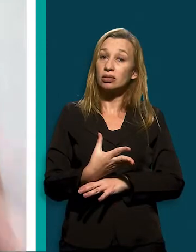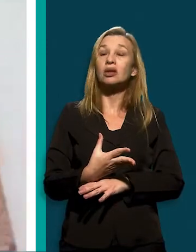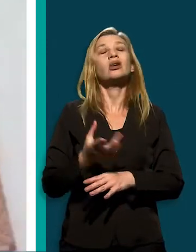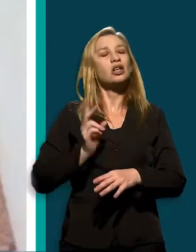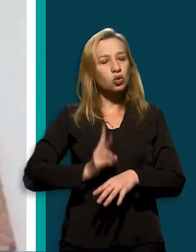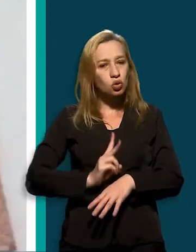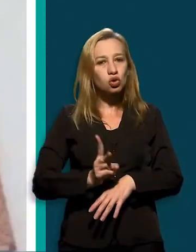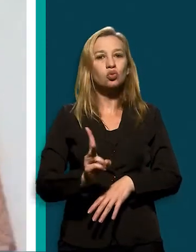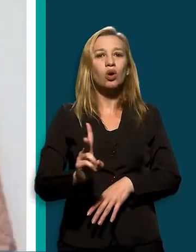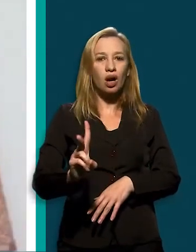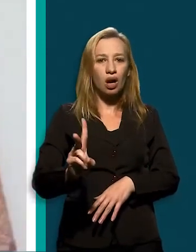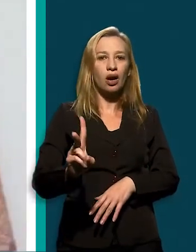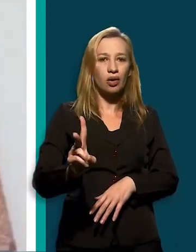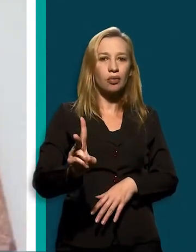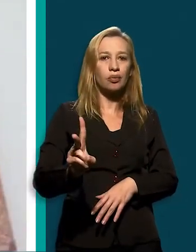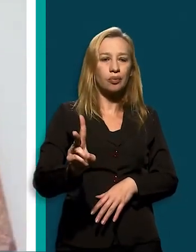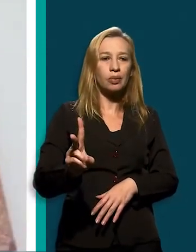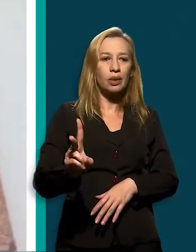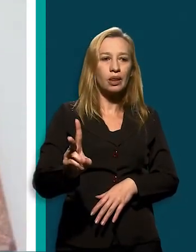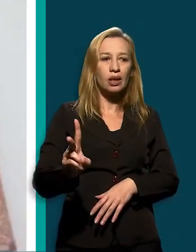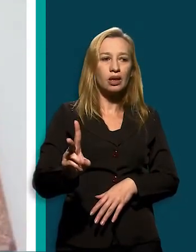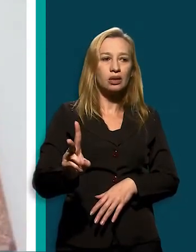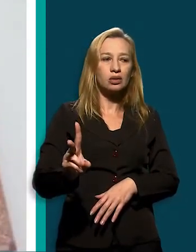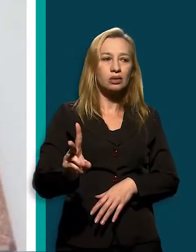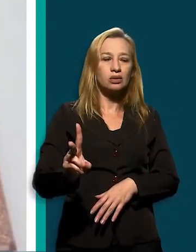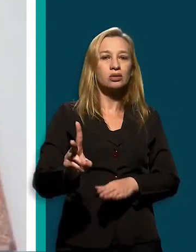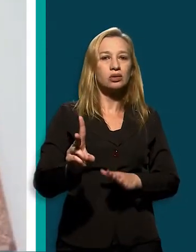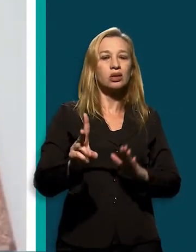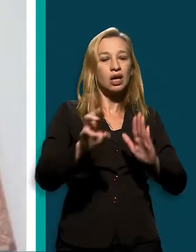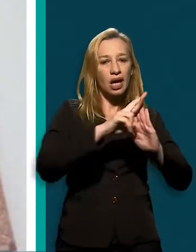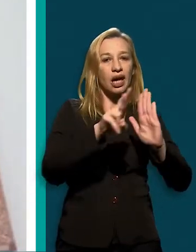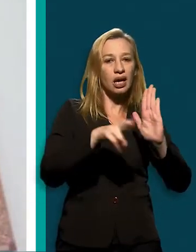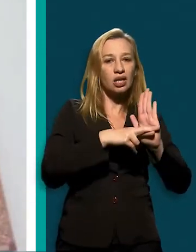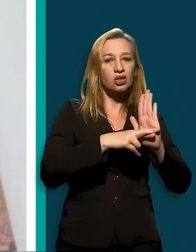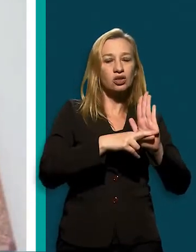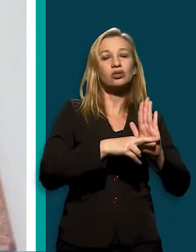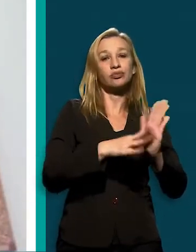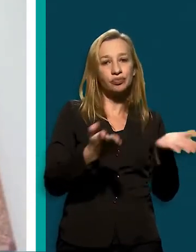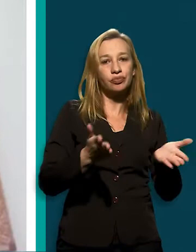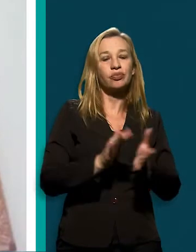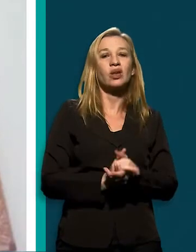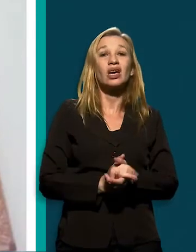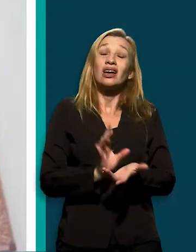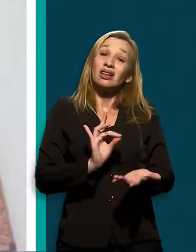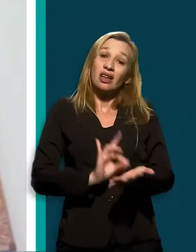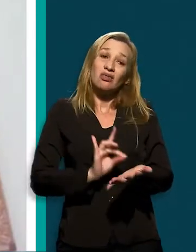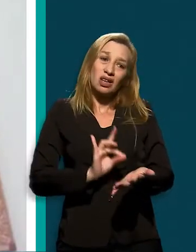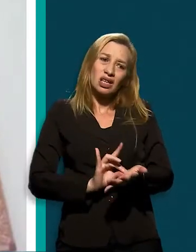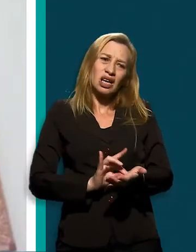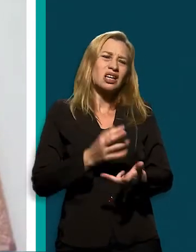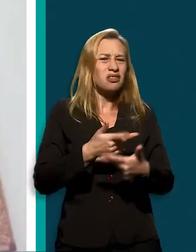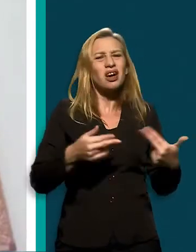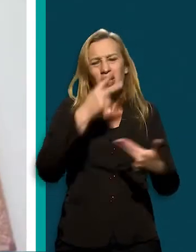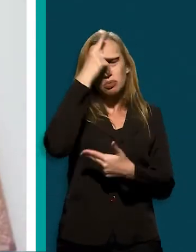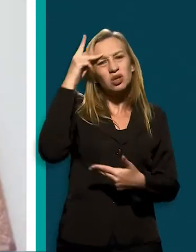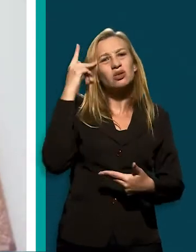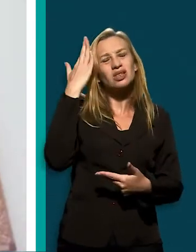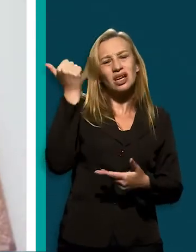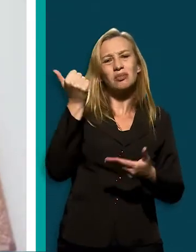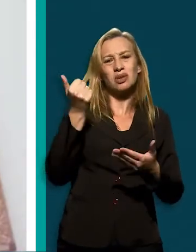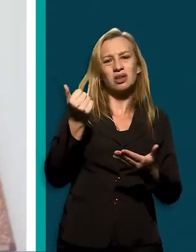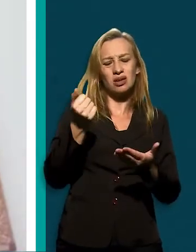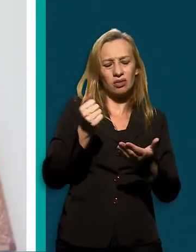Mas vai ter que manter certas rotinas que, na verdade, era uma coisa que todo mundo já